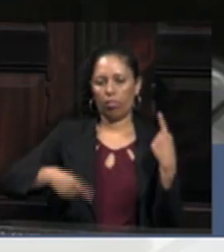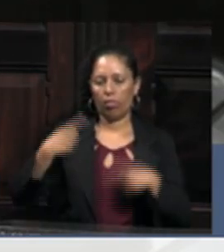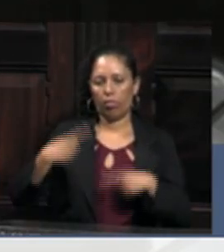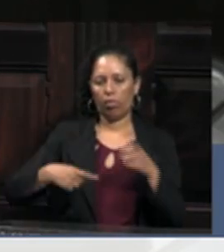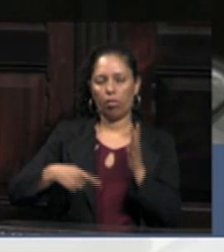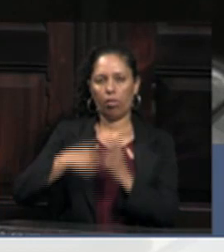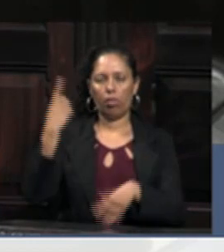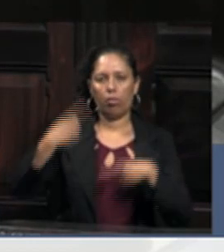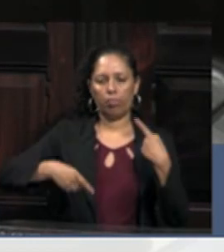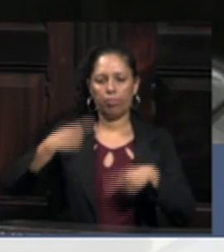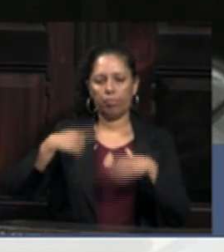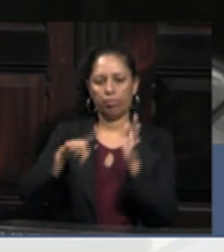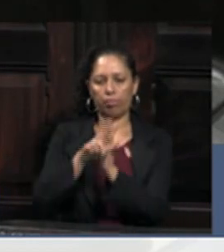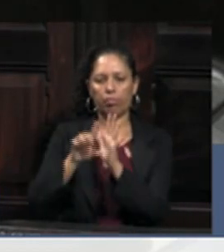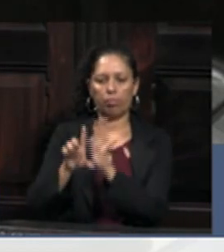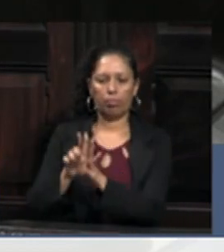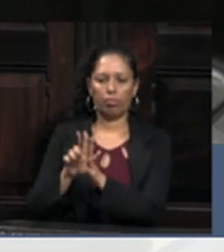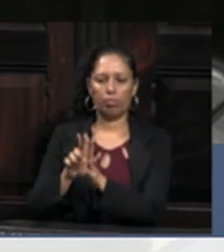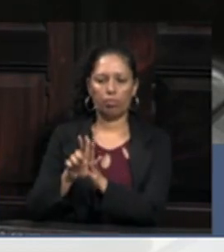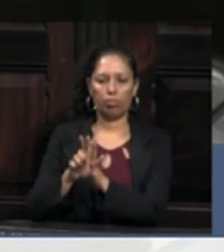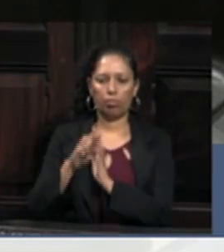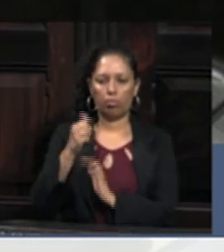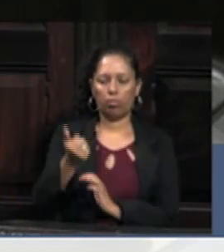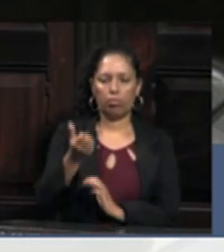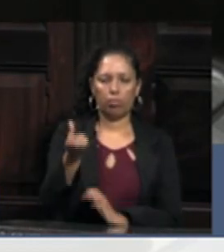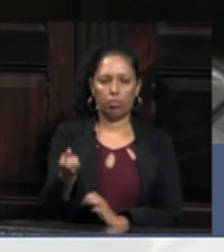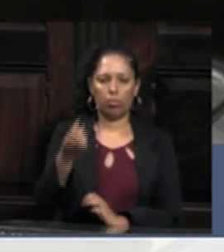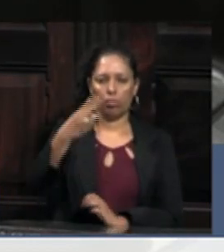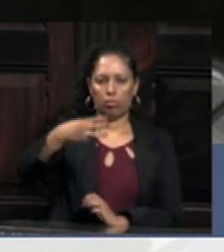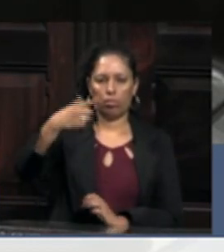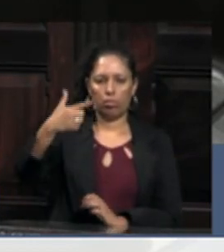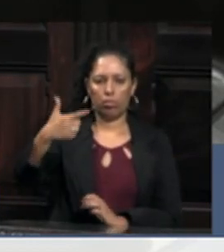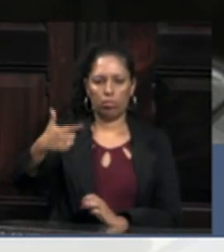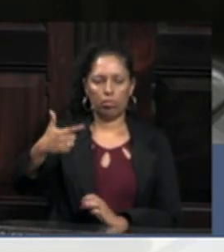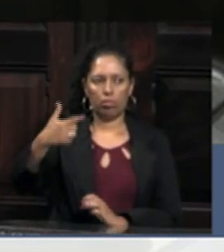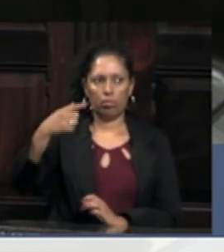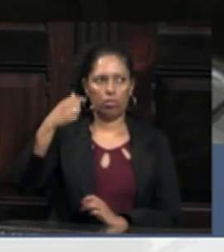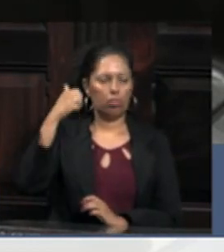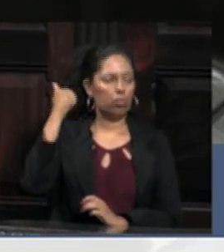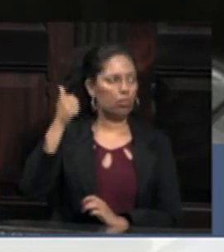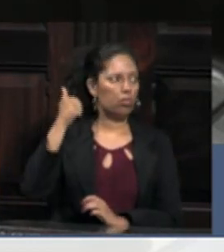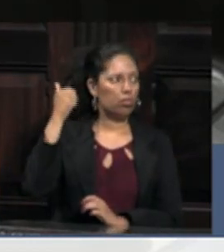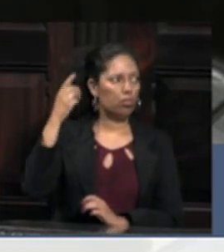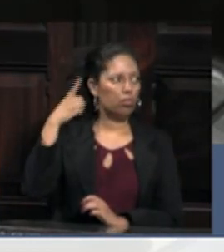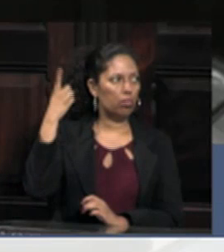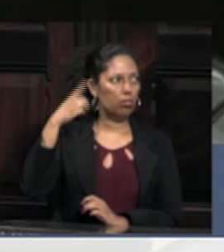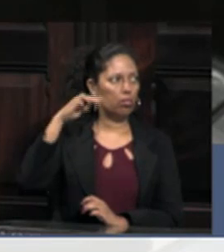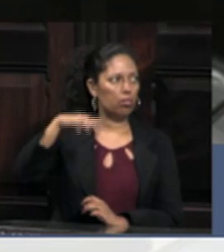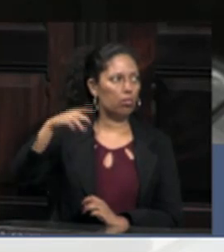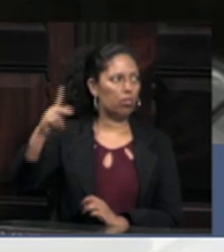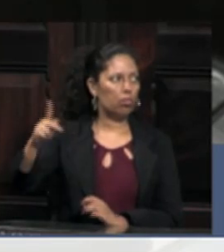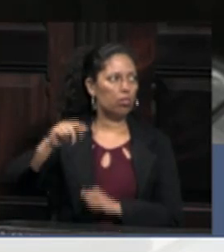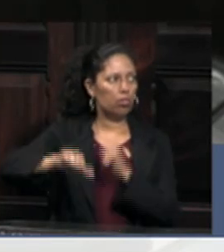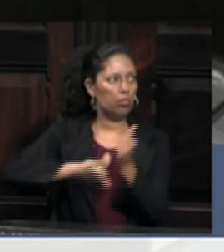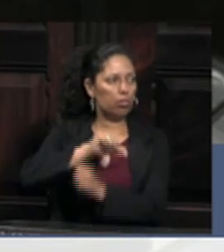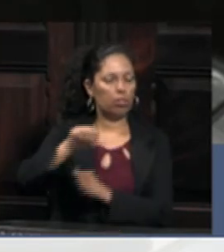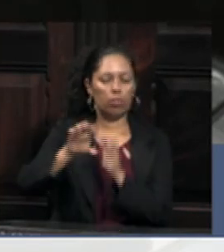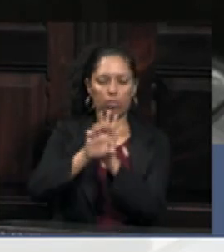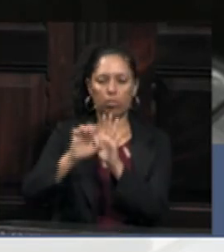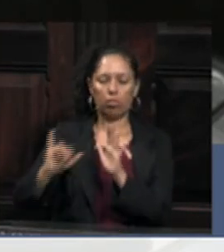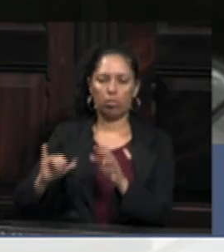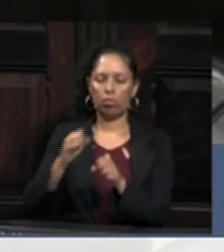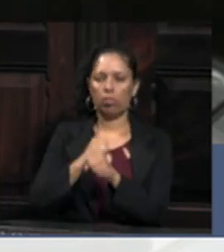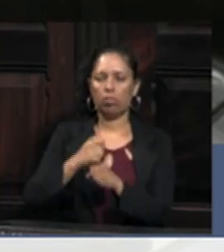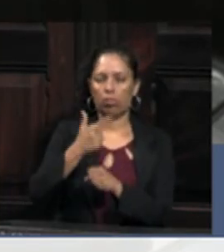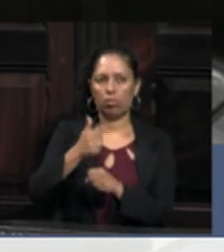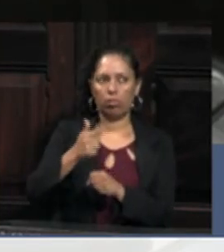Em primeira discussão, projeto de lei 1782 de 2012, autoria do deputado Márcio Pacheco, que altera a lei 4.049 de 30 de dezembro de